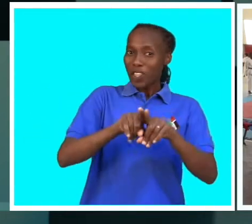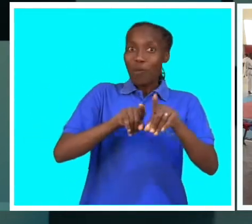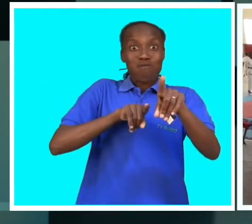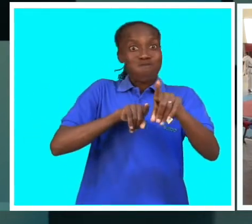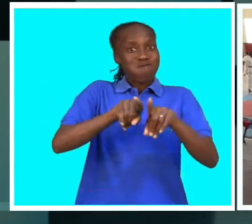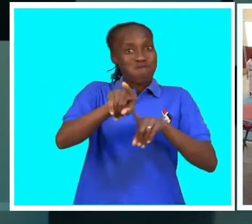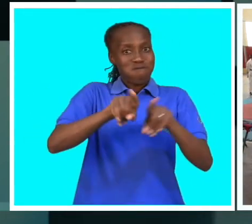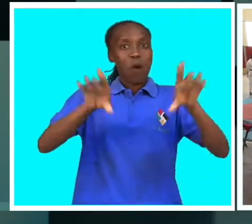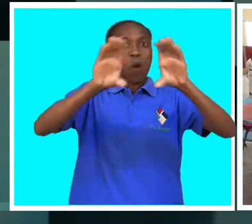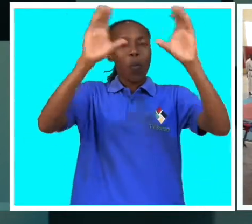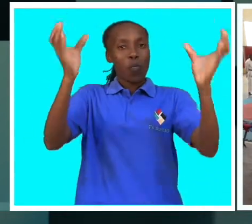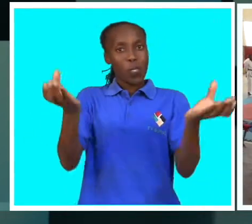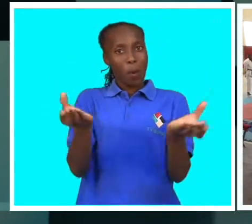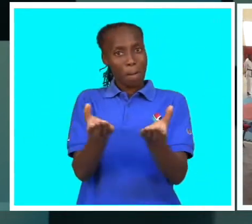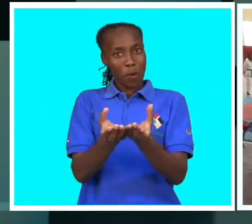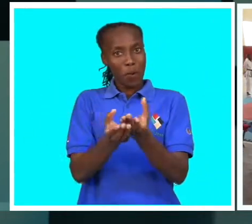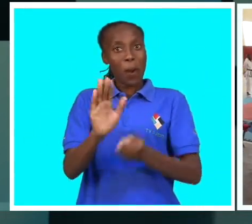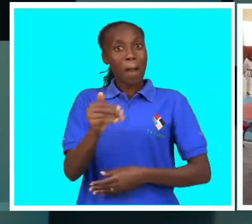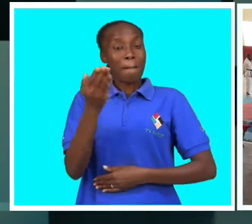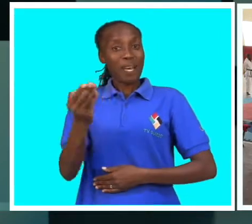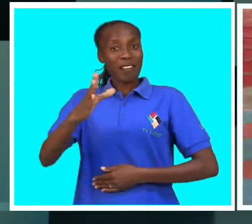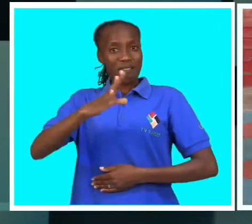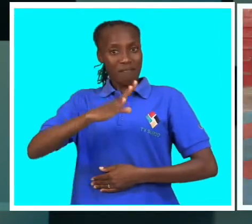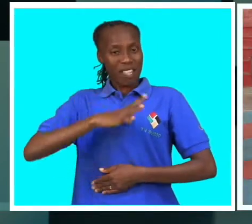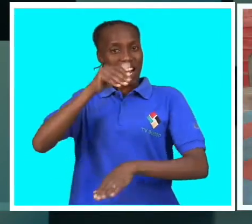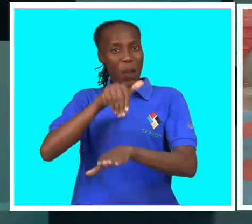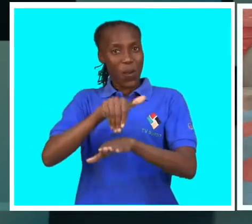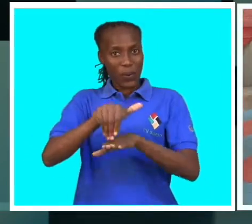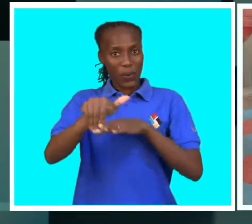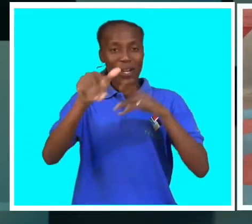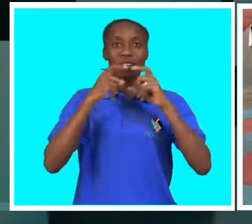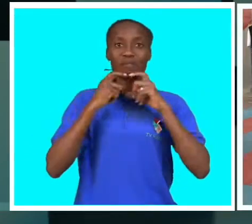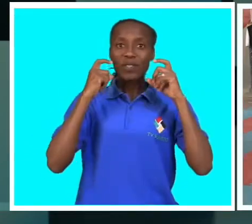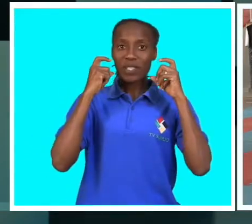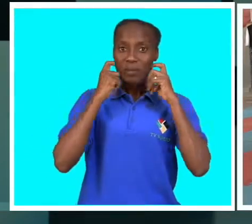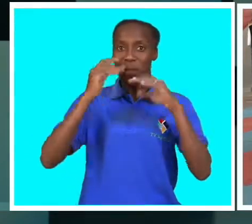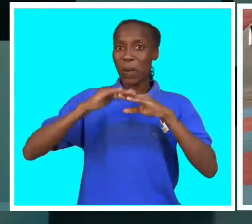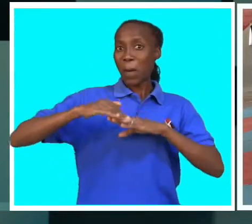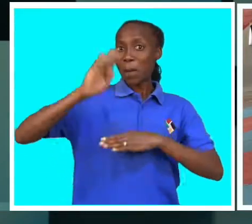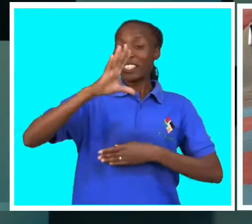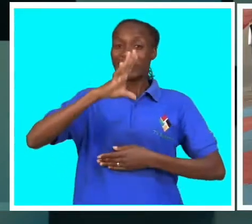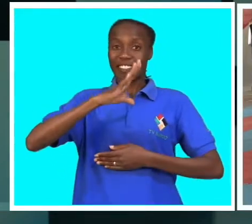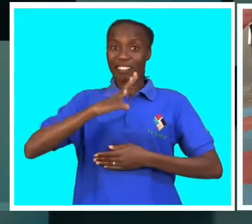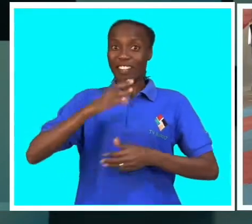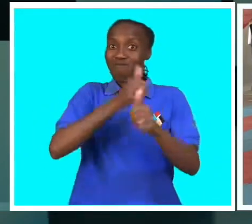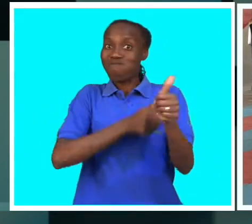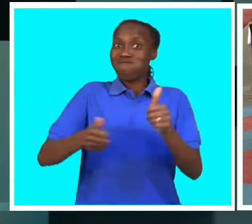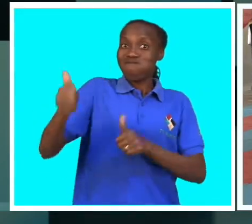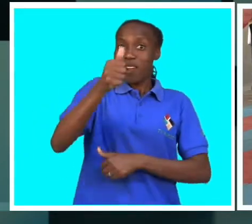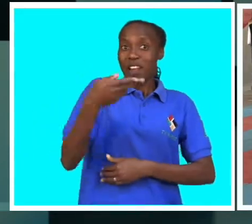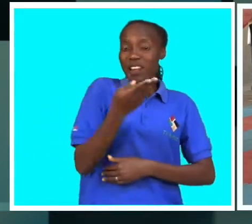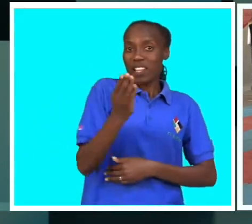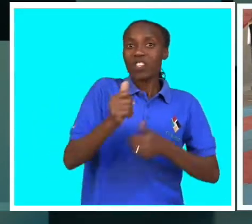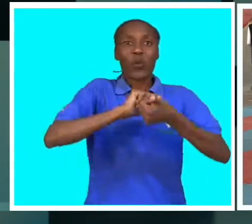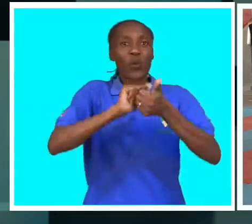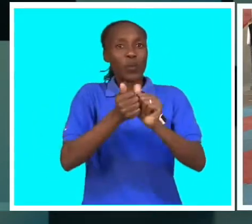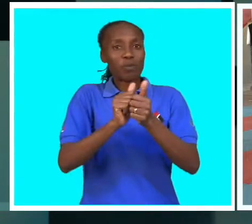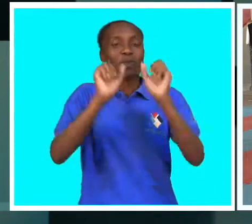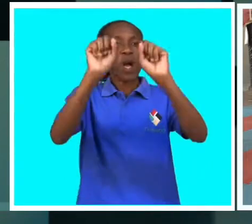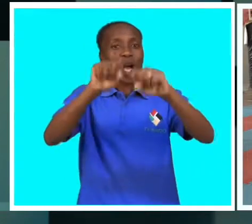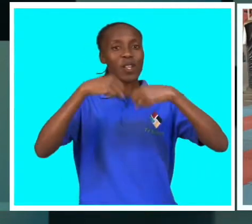mesmo em competições mundiais. Para assegurar a continuidade de Moçambique no topo em competições desta